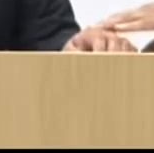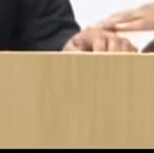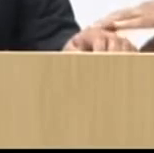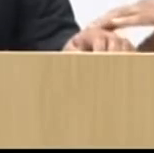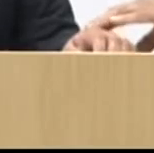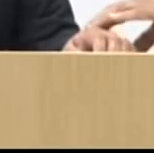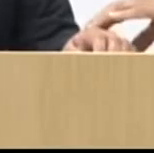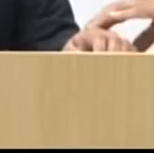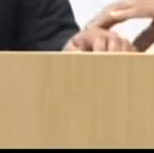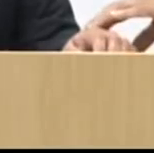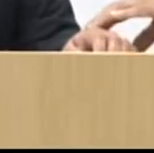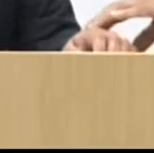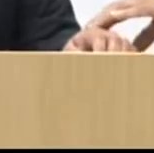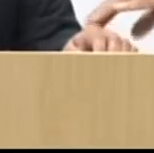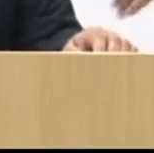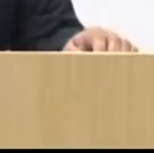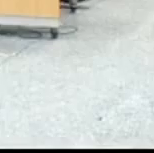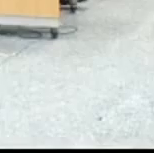Confirma.